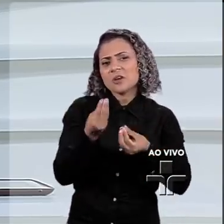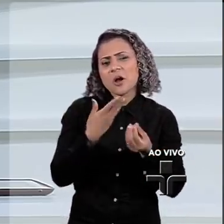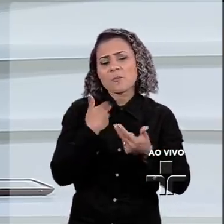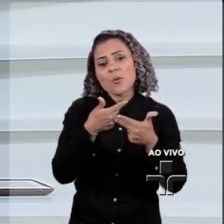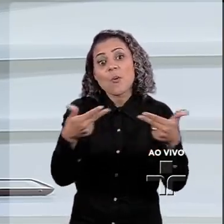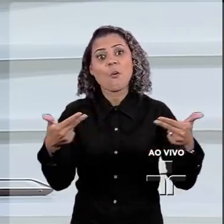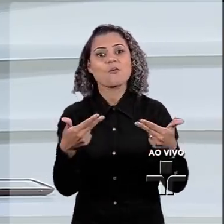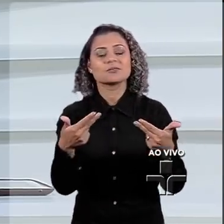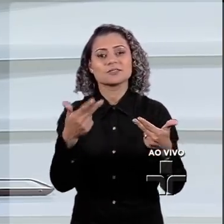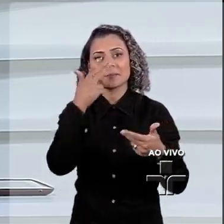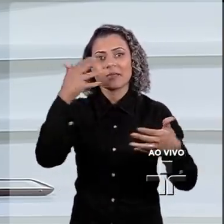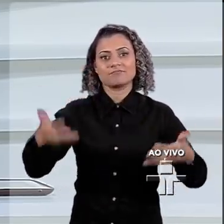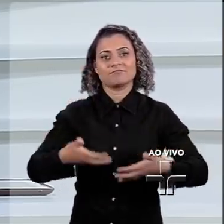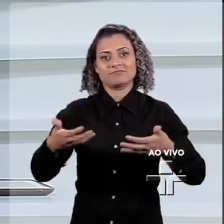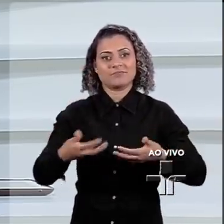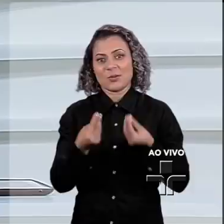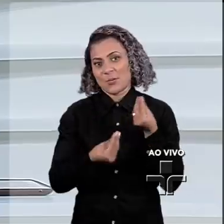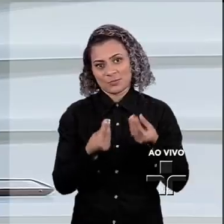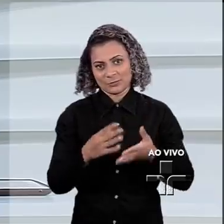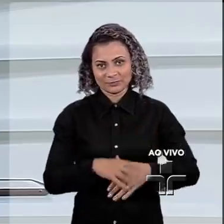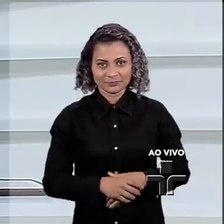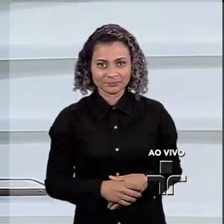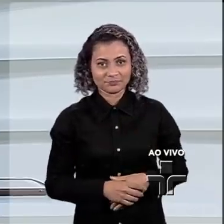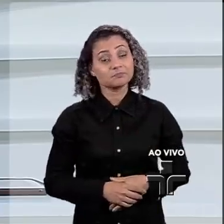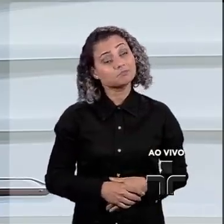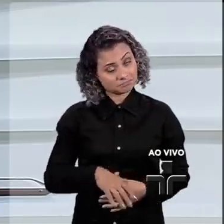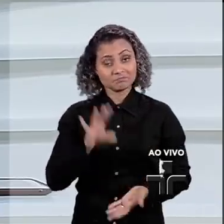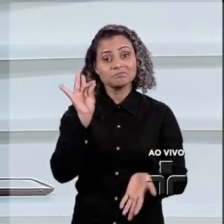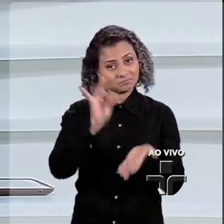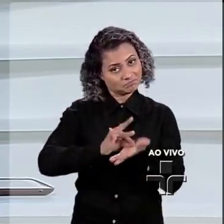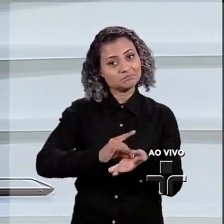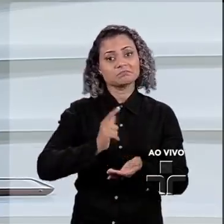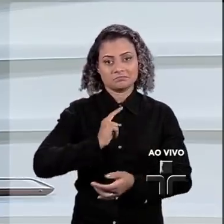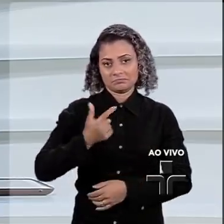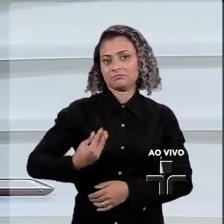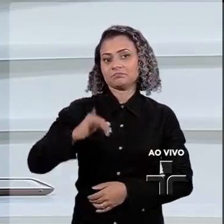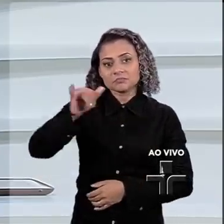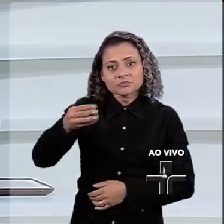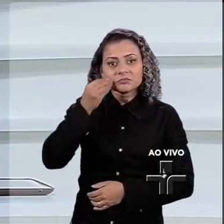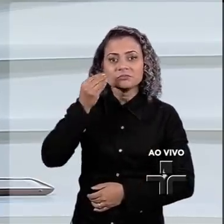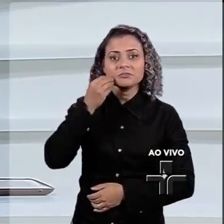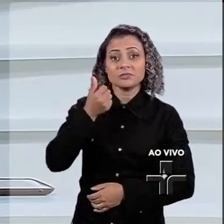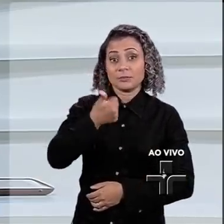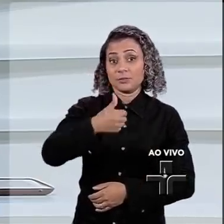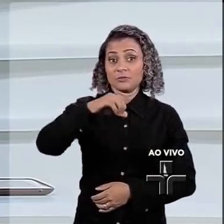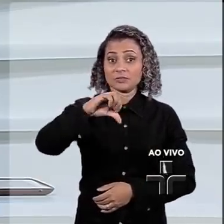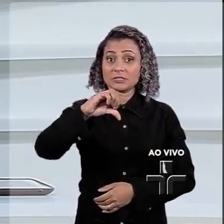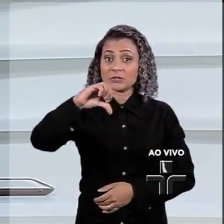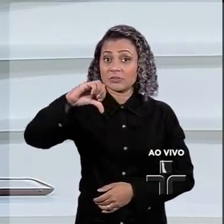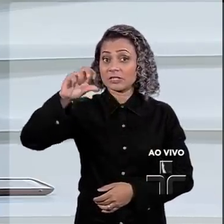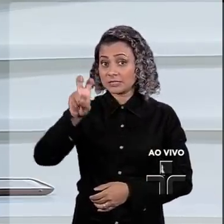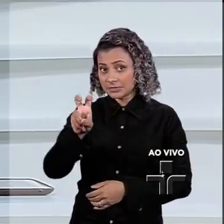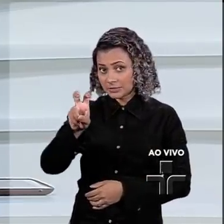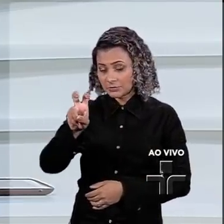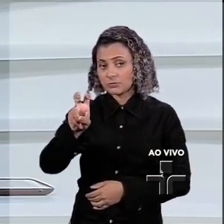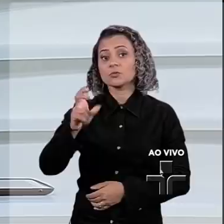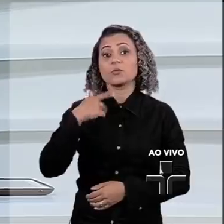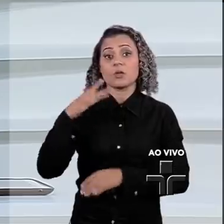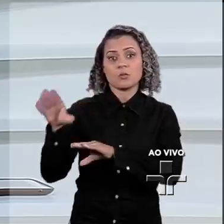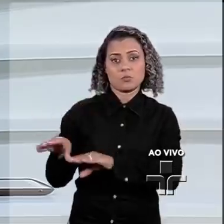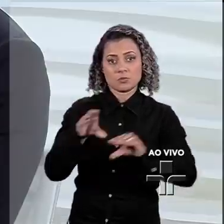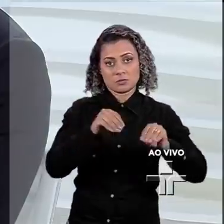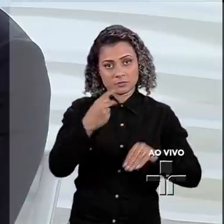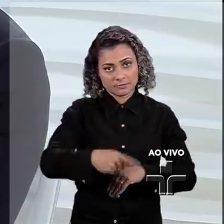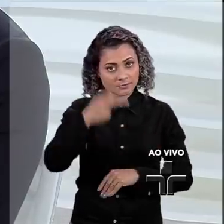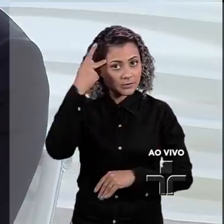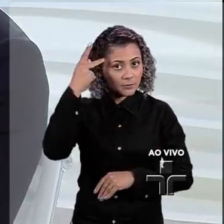assim que... Eu tive realmente a oportunidade de viver com ele. Em 95, foi quando me mudei para São